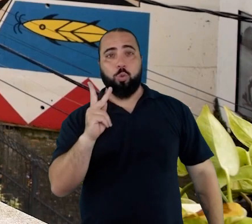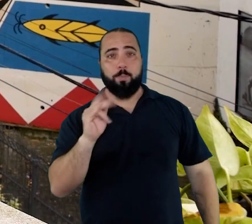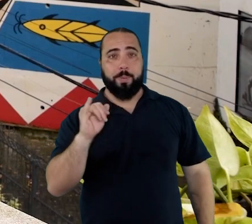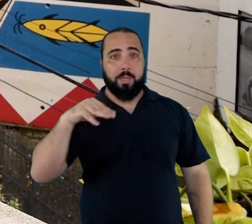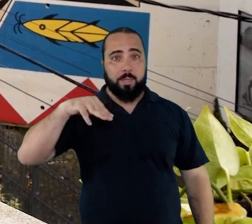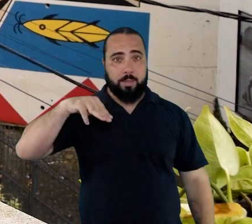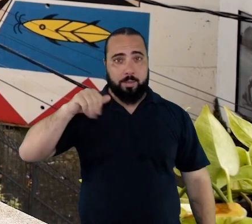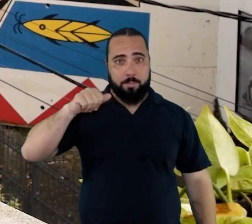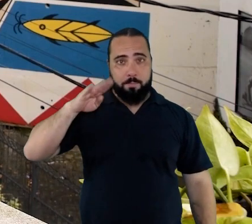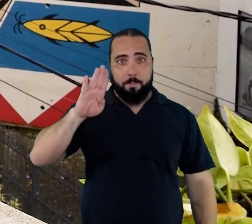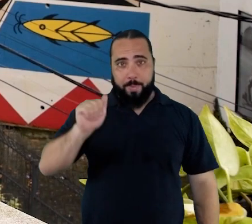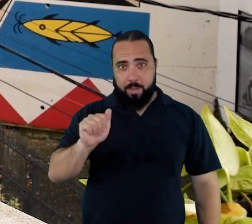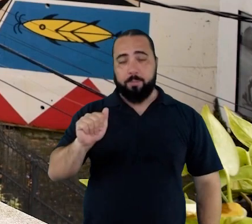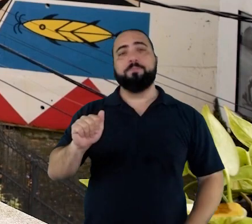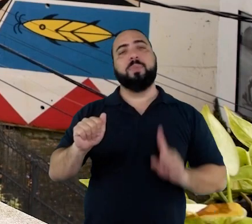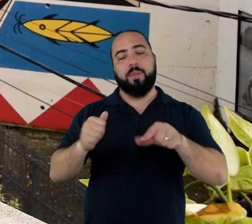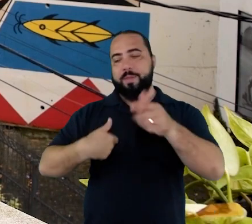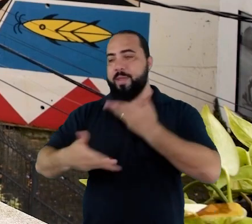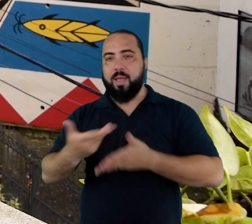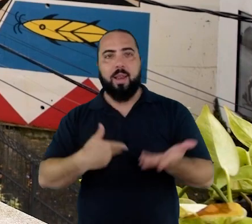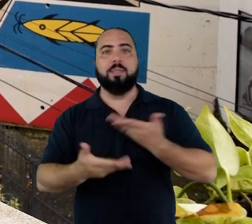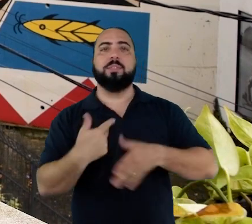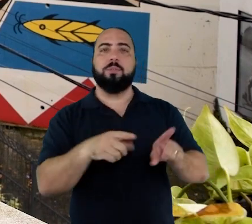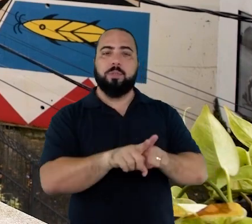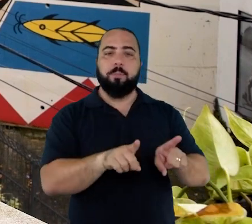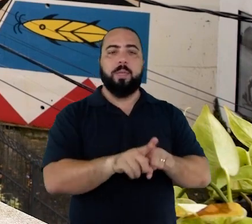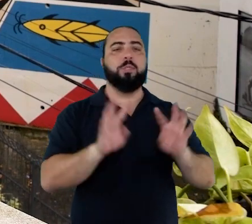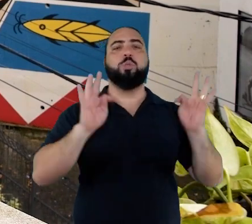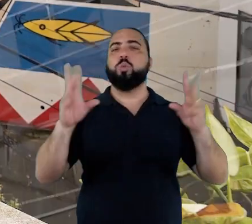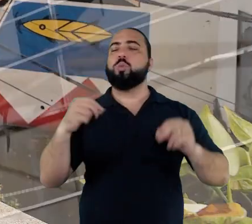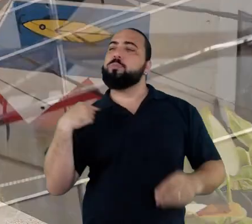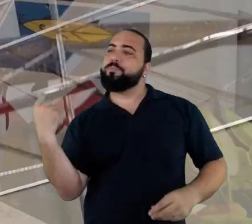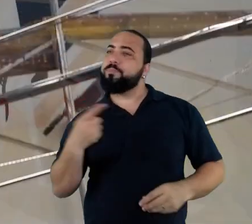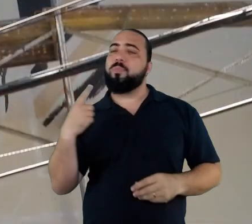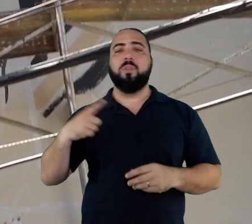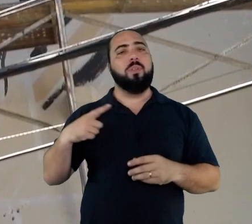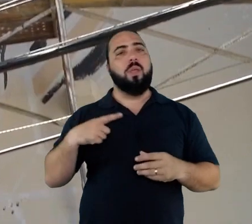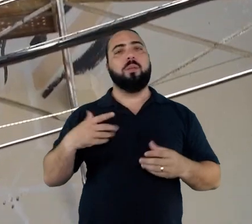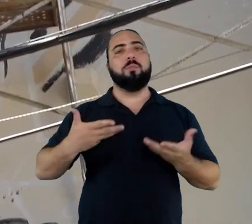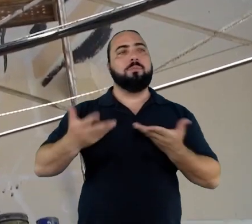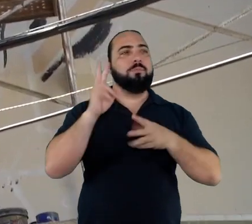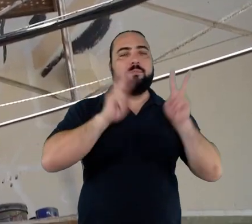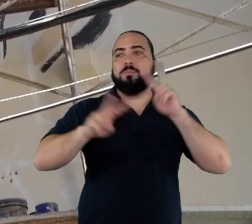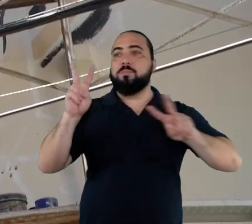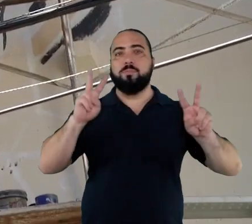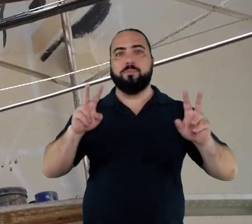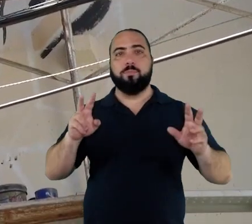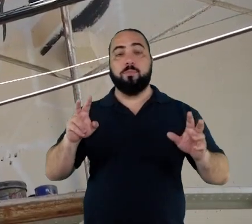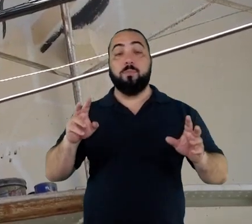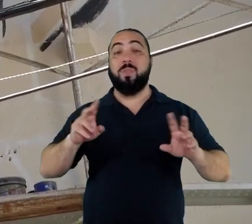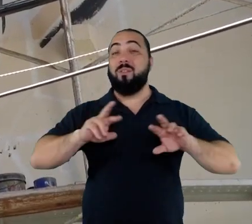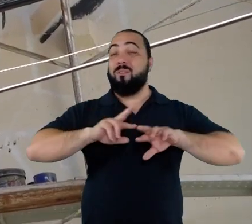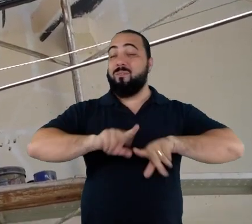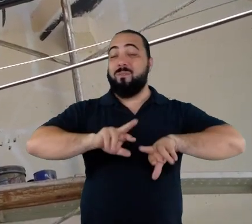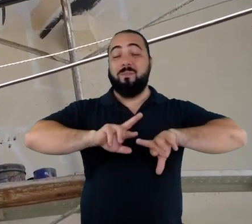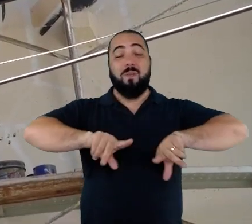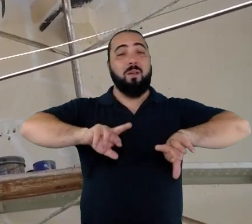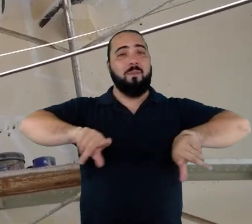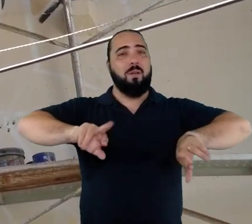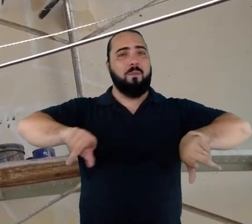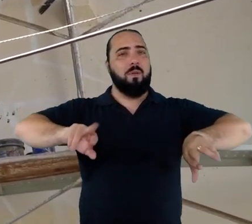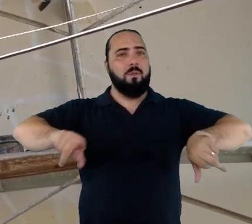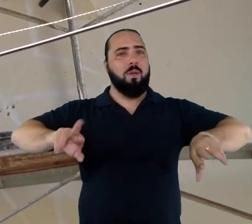relação muito importante que a gente tem, que todos os mantos estão aqui fora. Enfim, são diversas